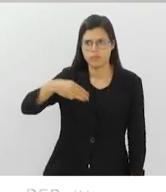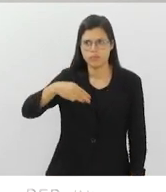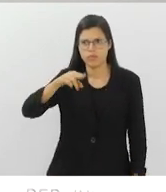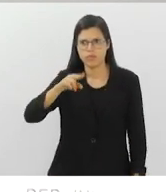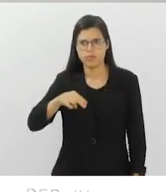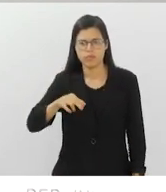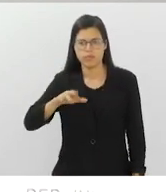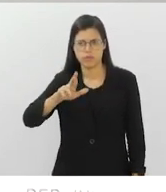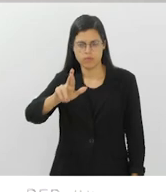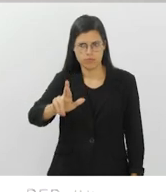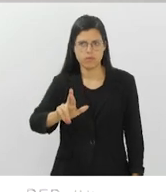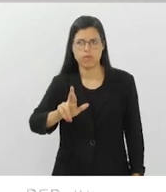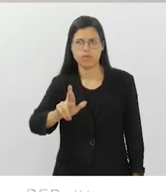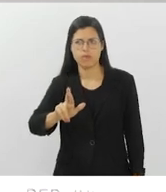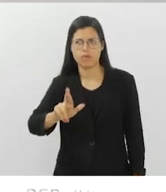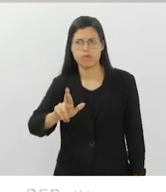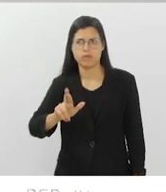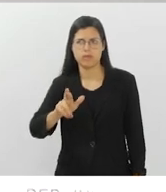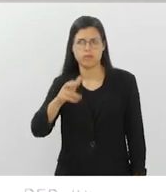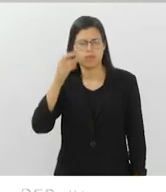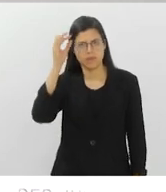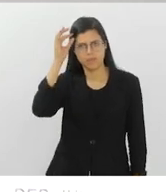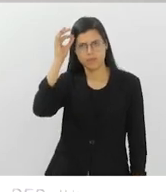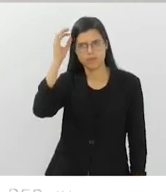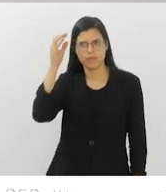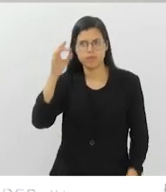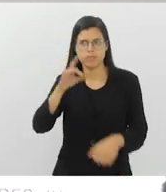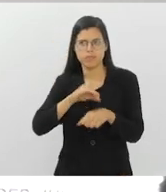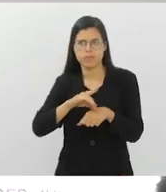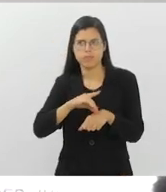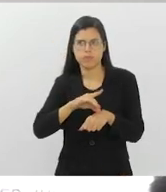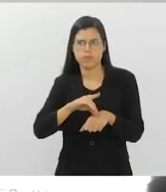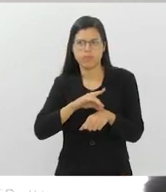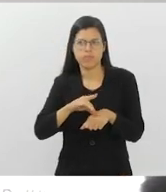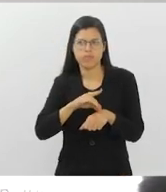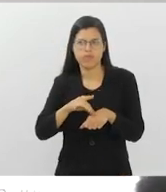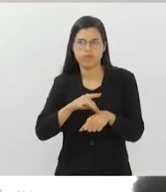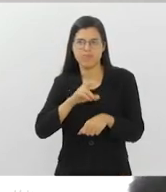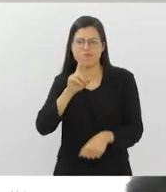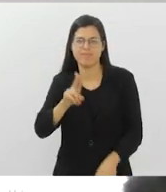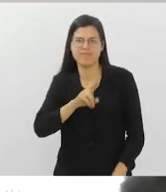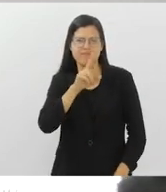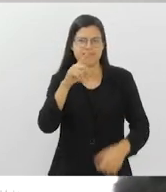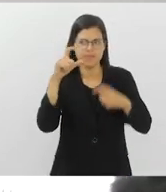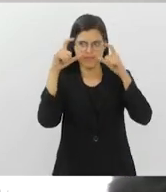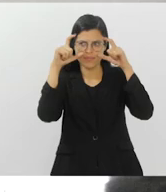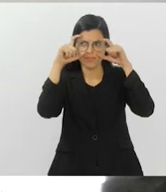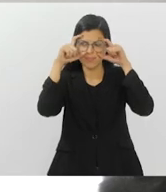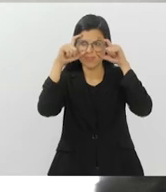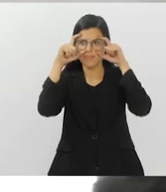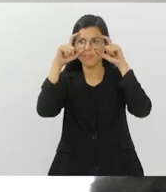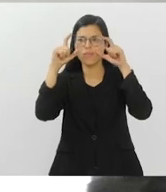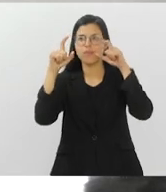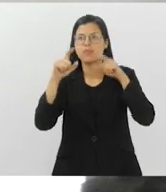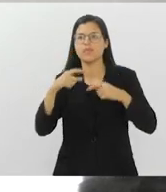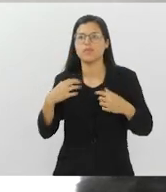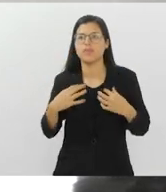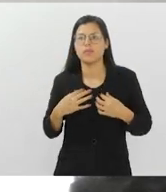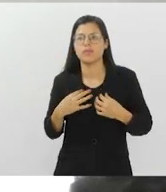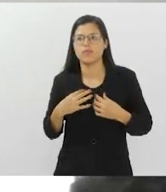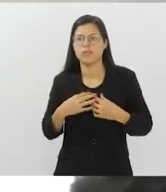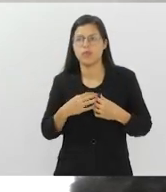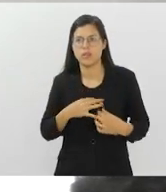Munir, cabelo preto, sem pintar o cabelo, uso óculos, camisa verde,